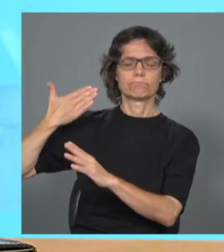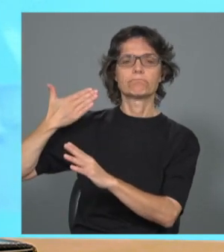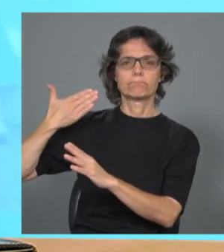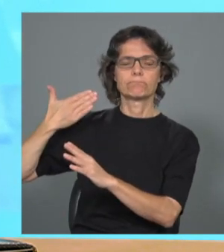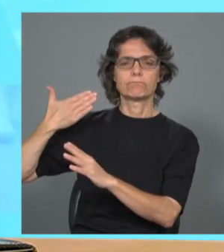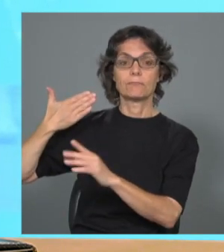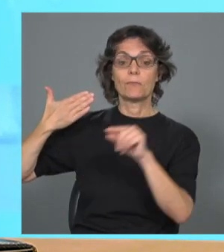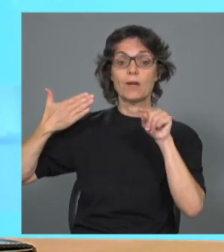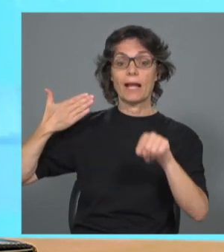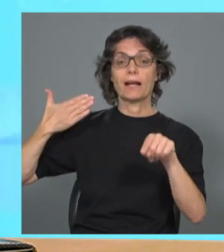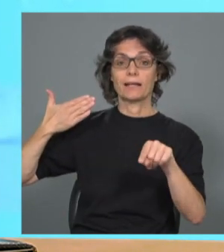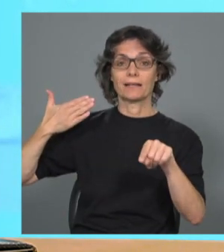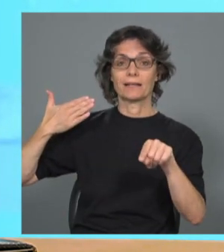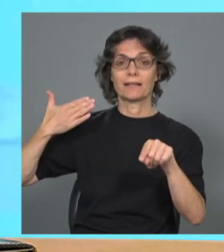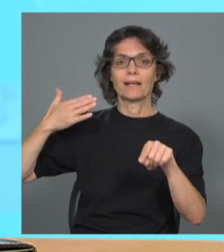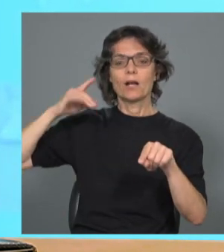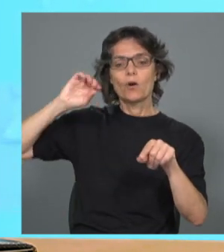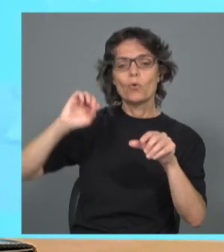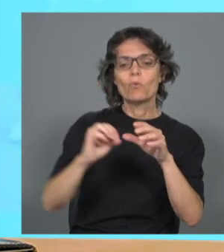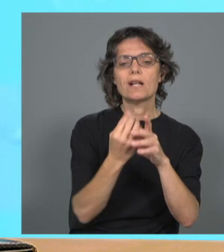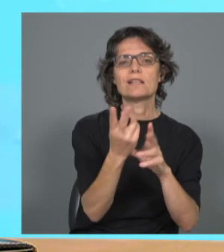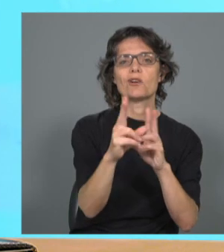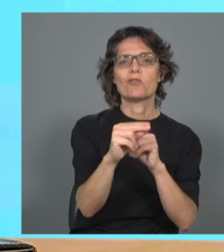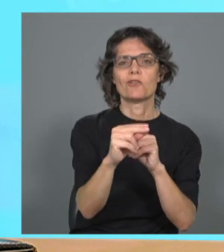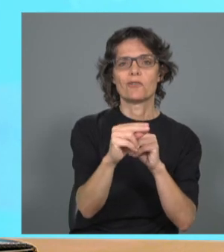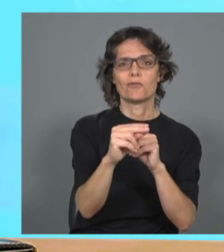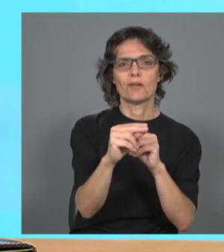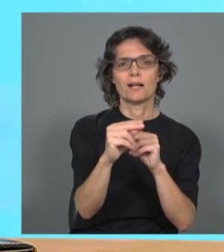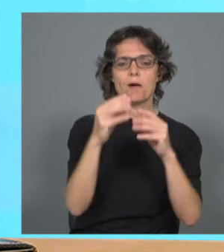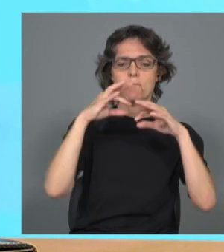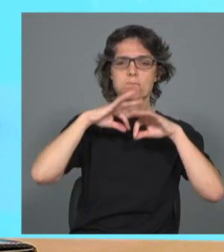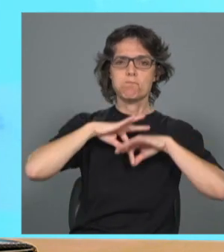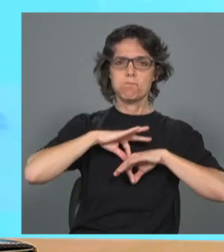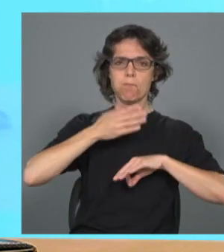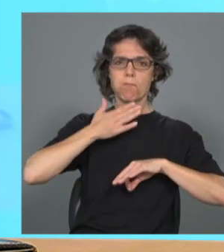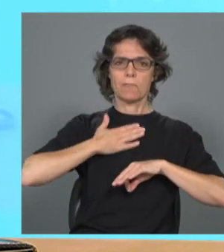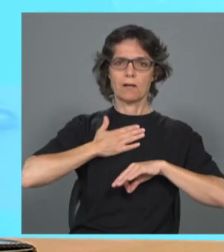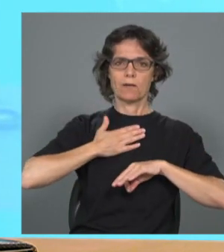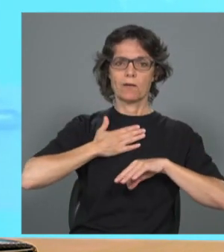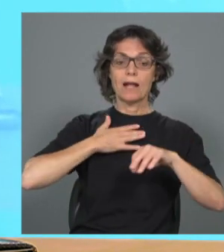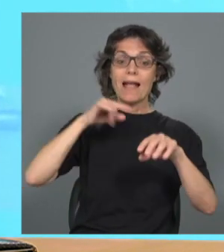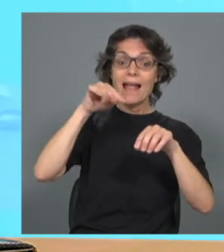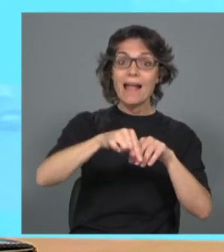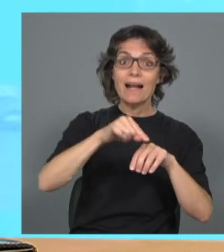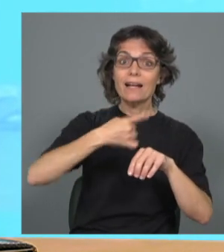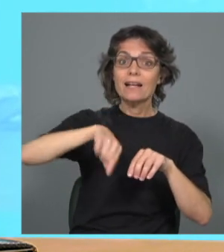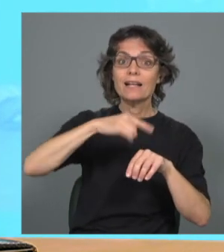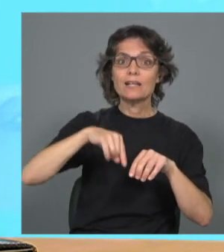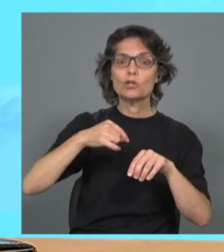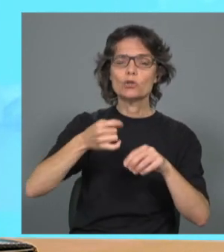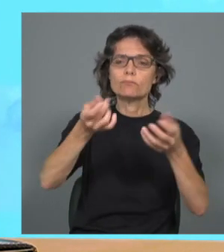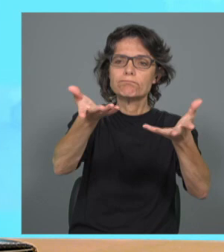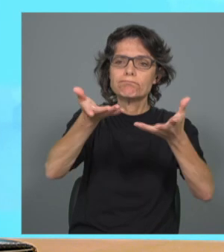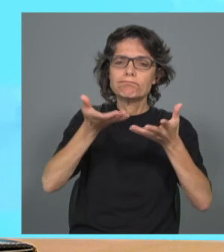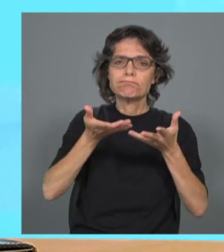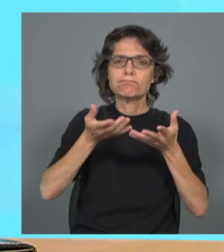aqui temos umas novas origens. E, portanto, é a partir desta nova criação que nós nos podemos abrir todos, à